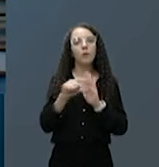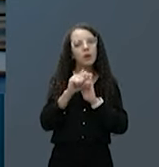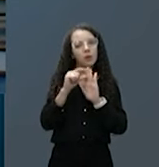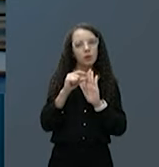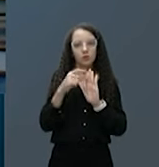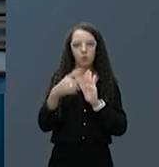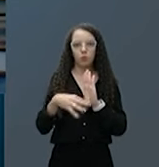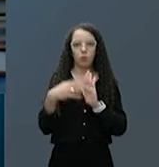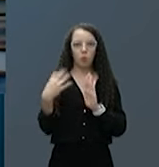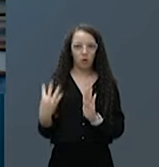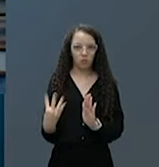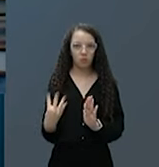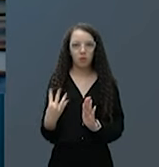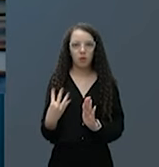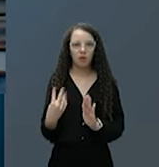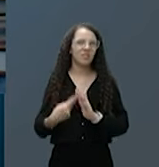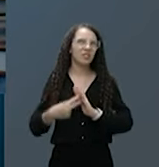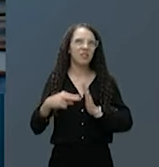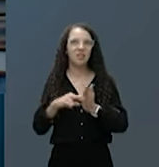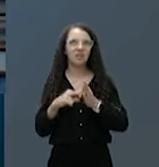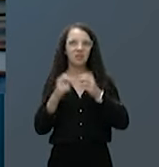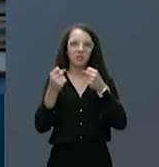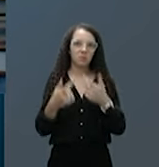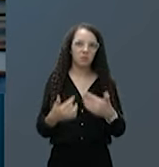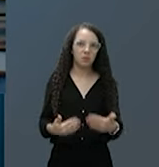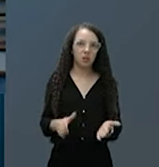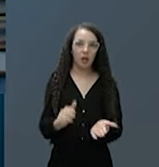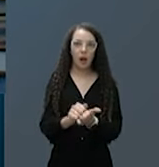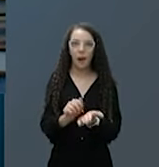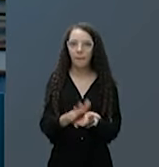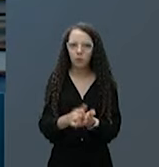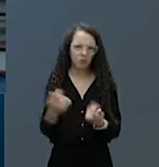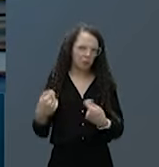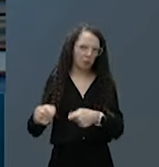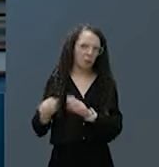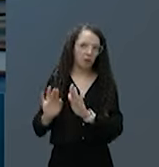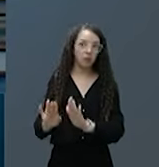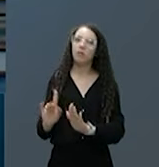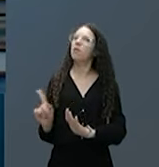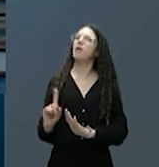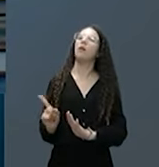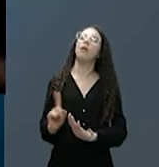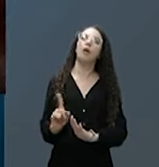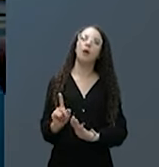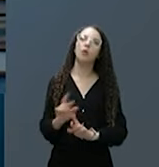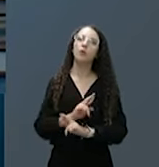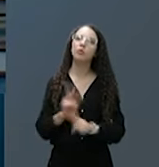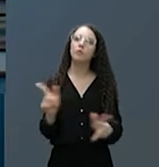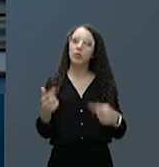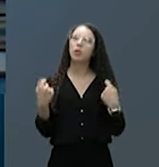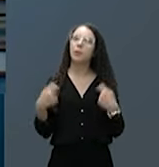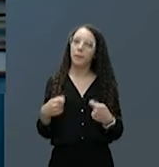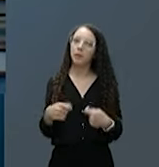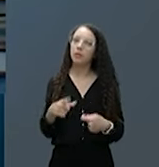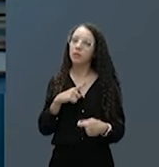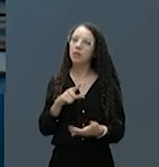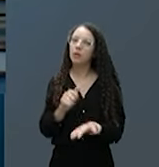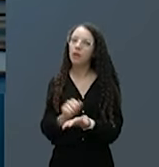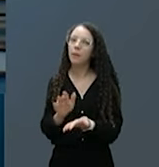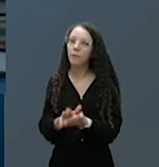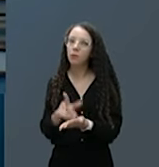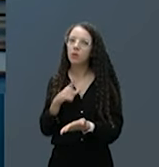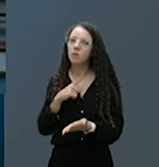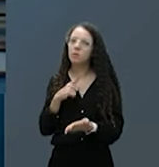significa isso dizer que a multa não deva ser aplicada. Óbvio que a gente deve buscar, para ter coerência no